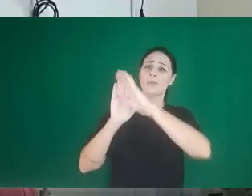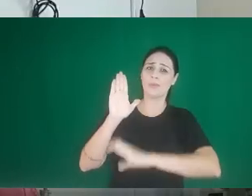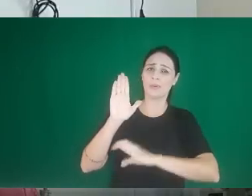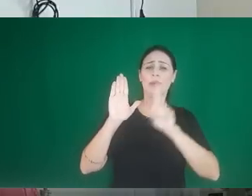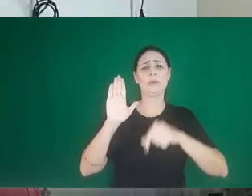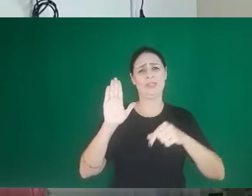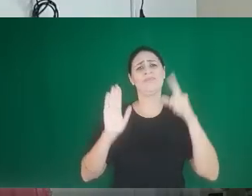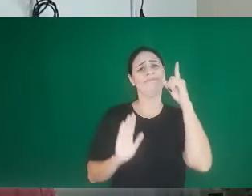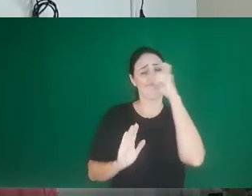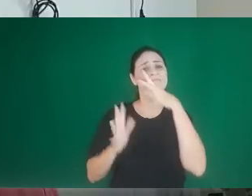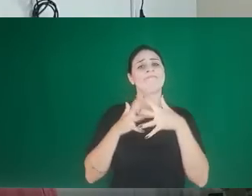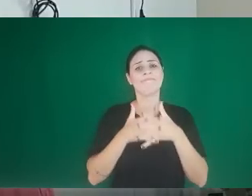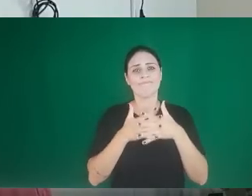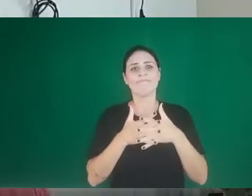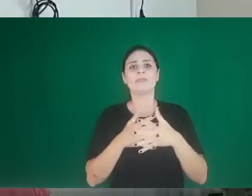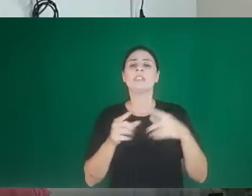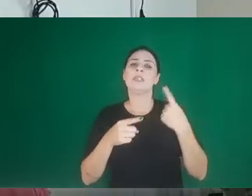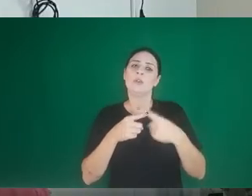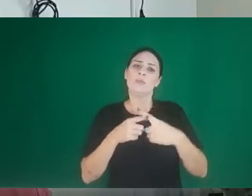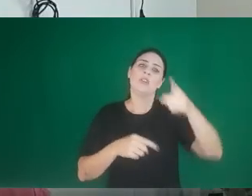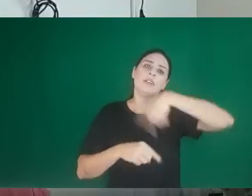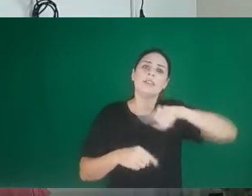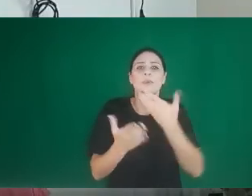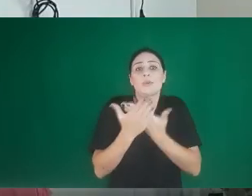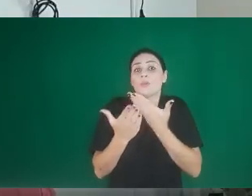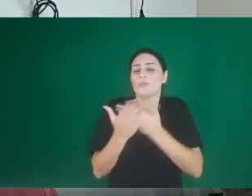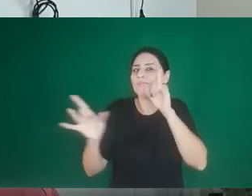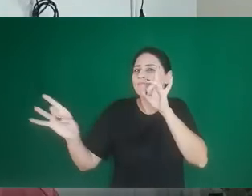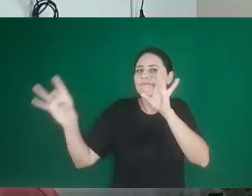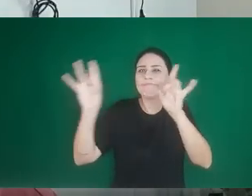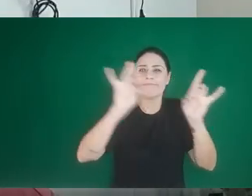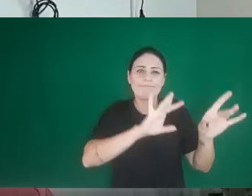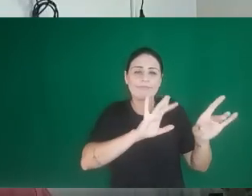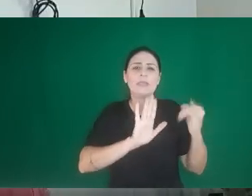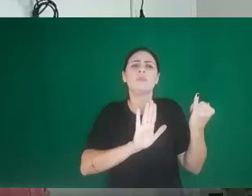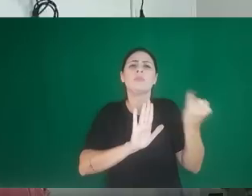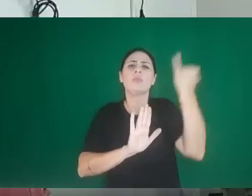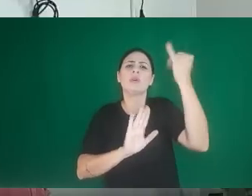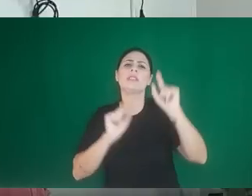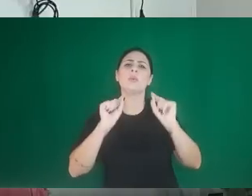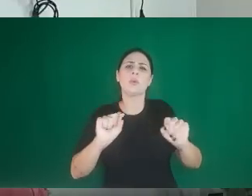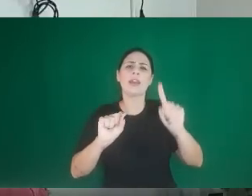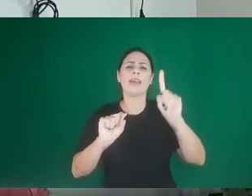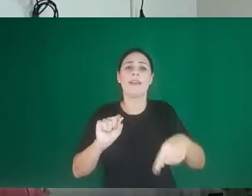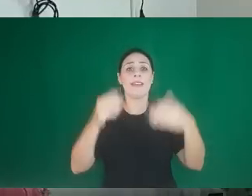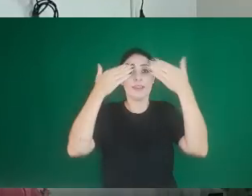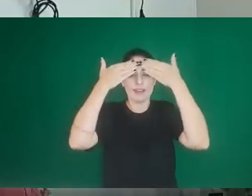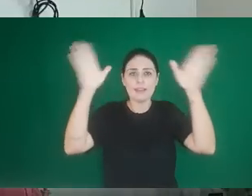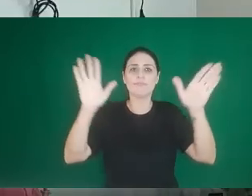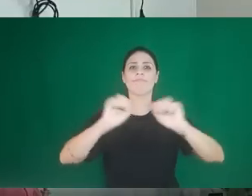E falar do currículo é uma coisa assim muito complexa, né, porque a gente estuda todo dia. mas é importante deixar claro